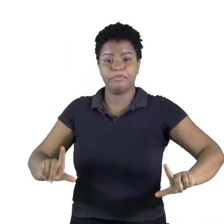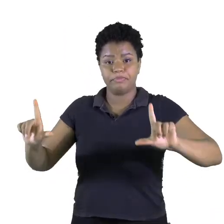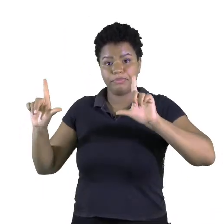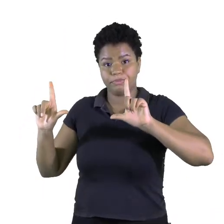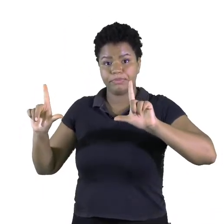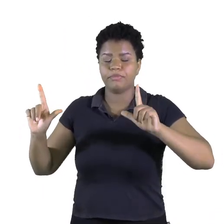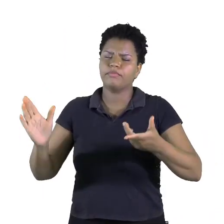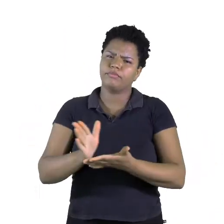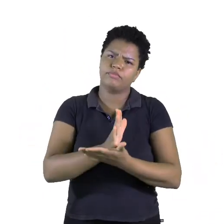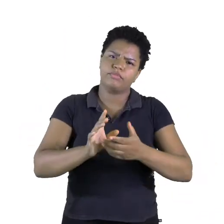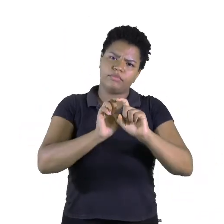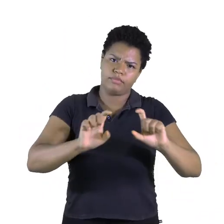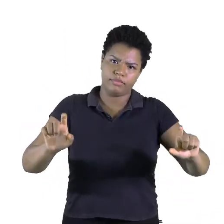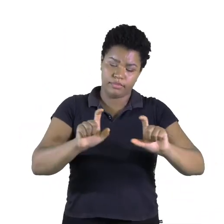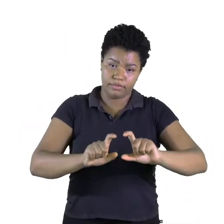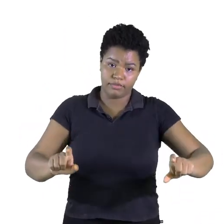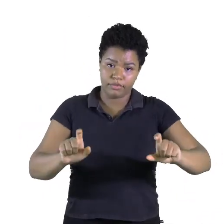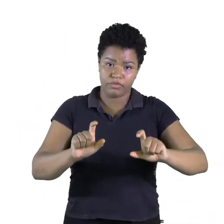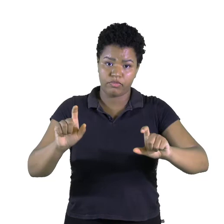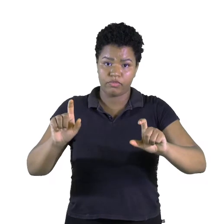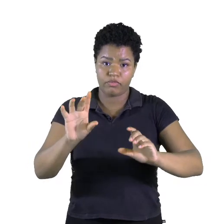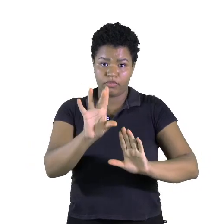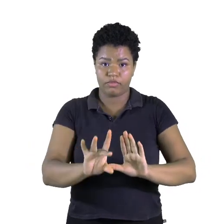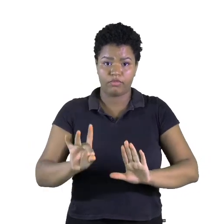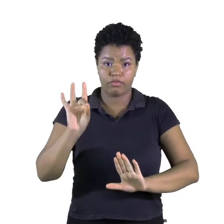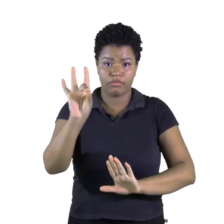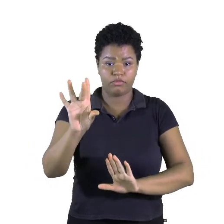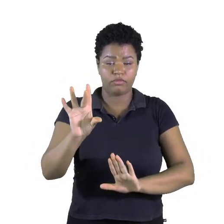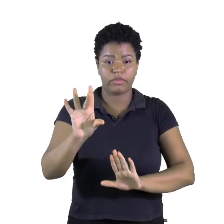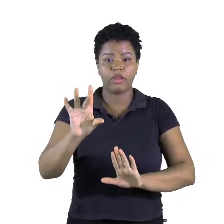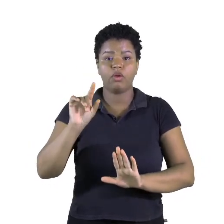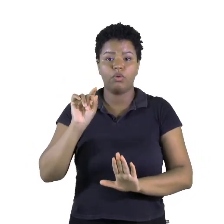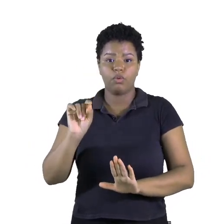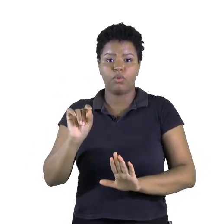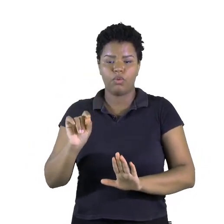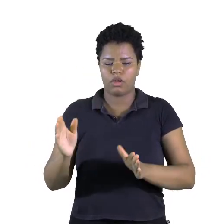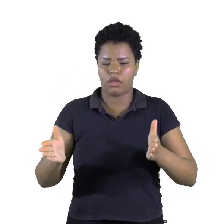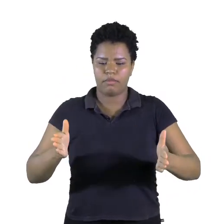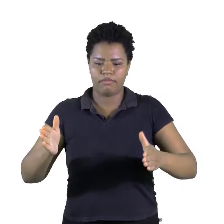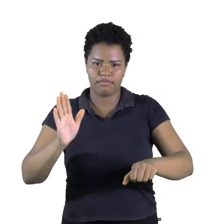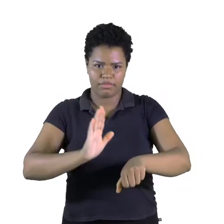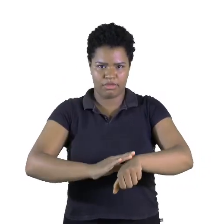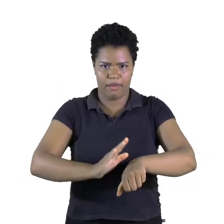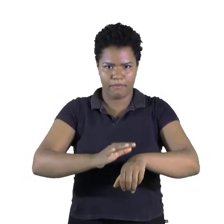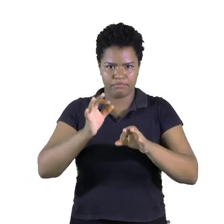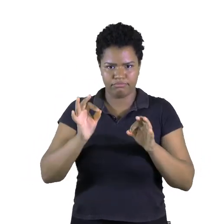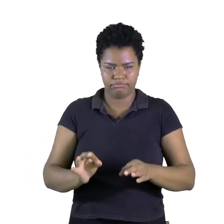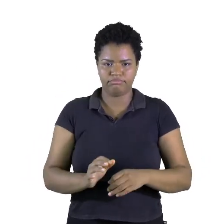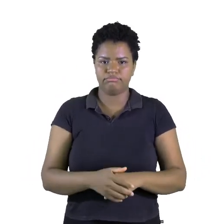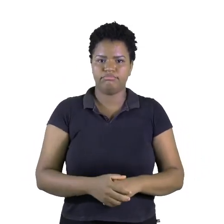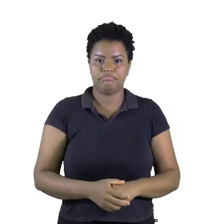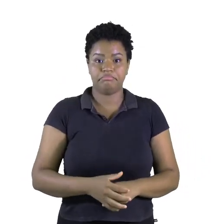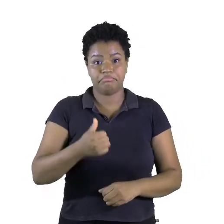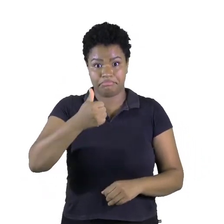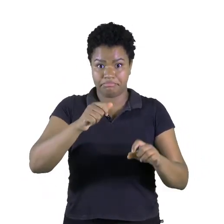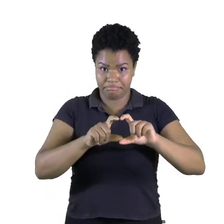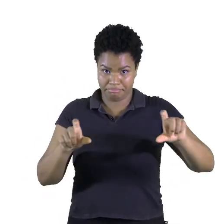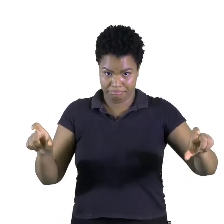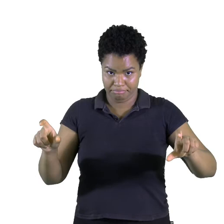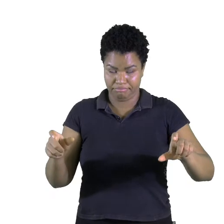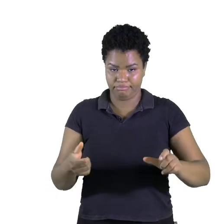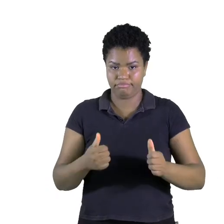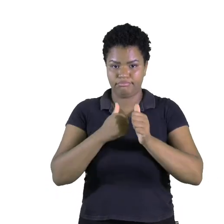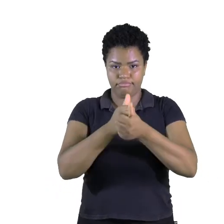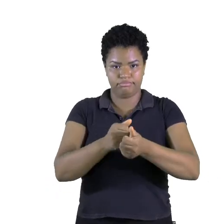algumas frases e nós vamos destacar os marcadores temporais. Preparados? Podemos ler a primeira frase? Acompanhe na